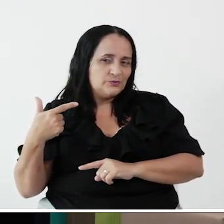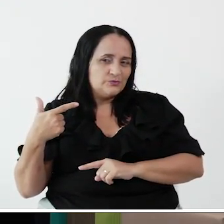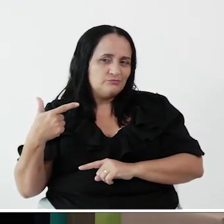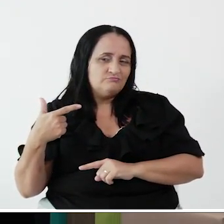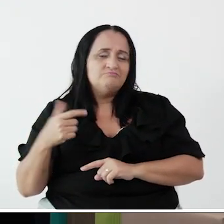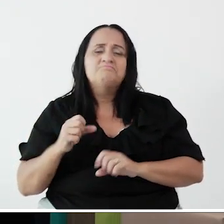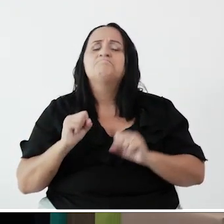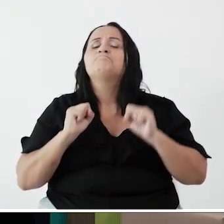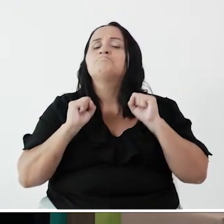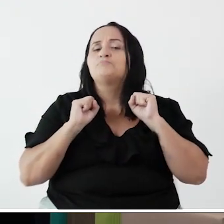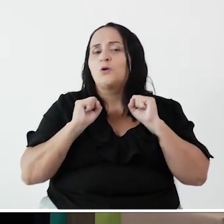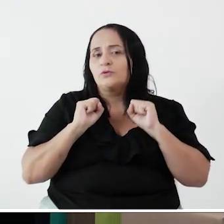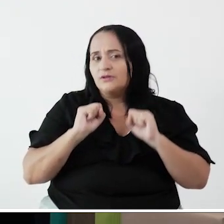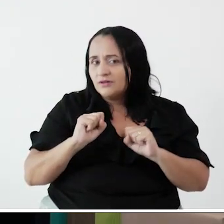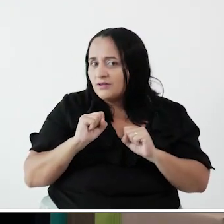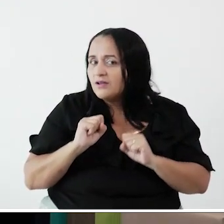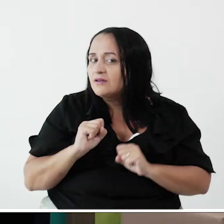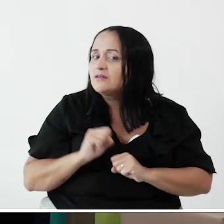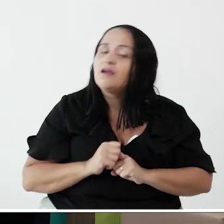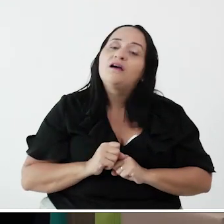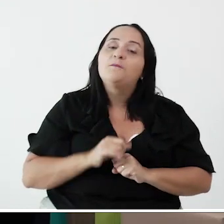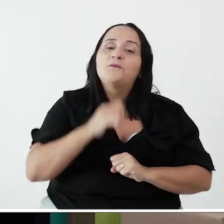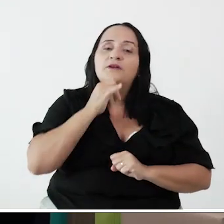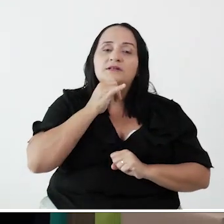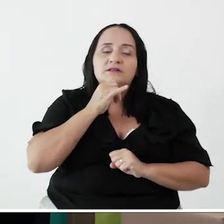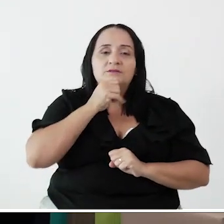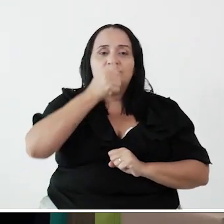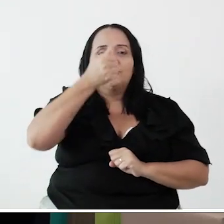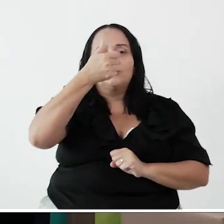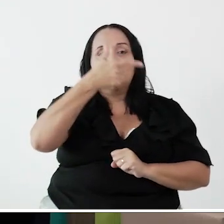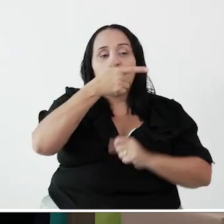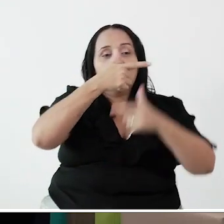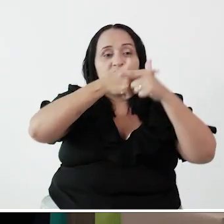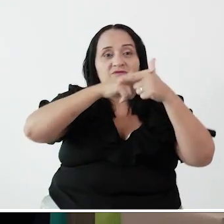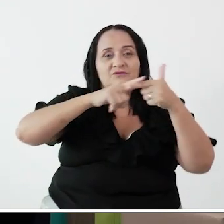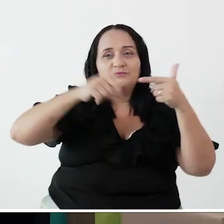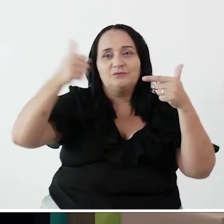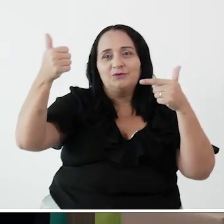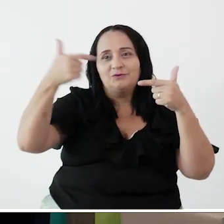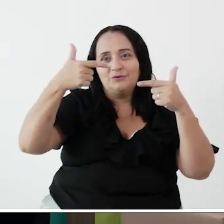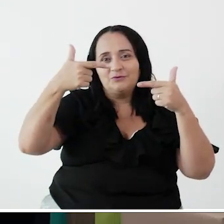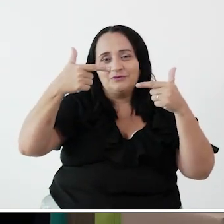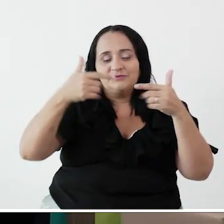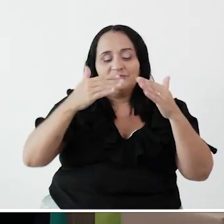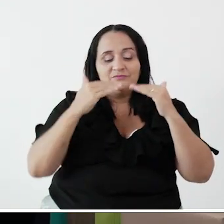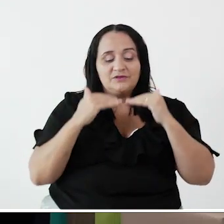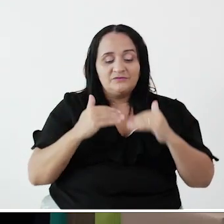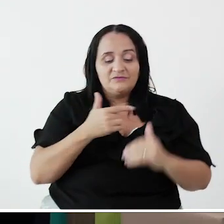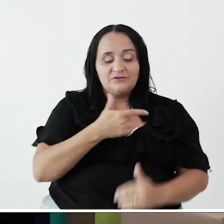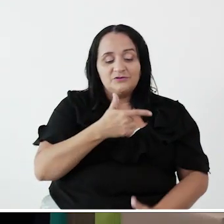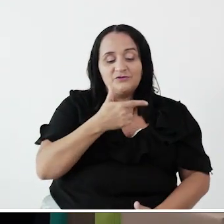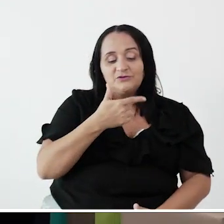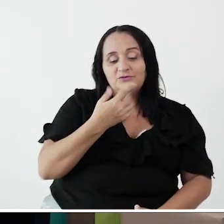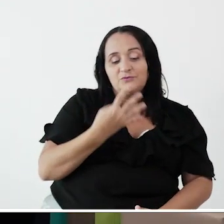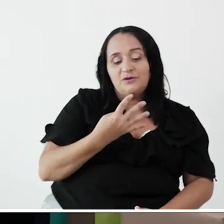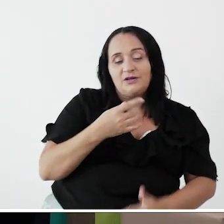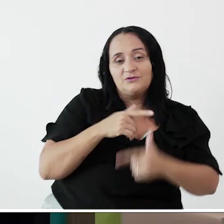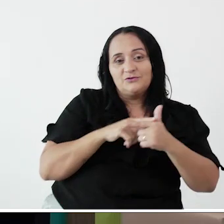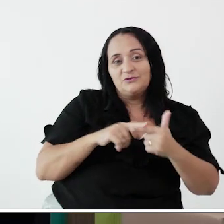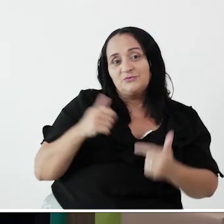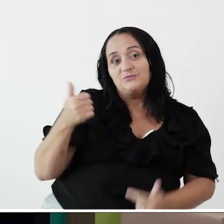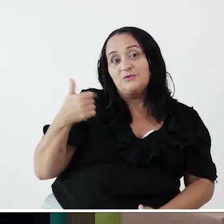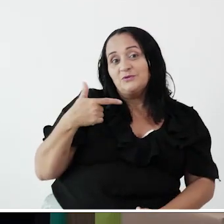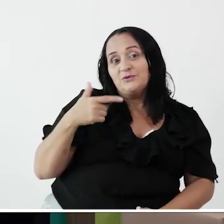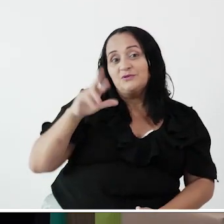12. Isso mesmo, eu poderia ter dividido diretamente 12 dividido por 12